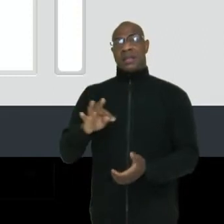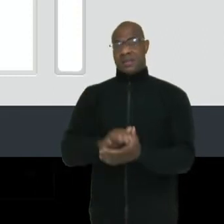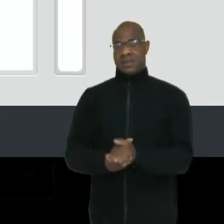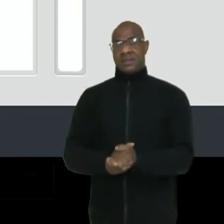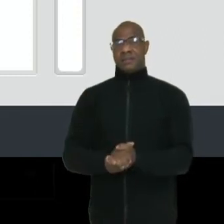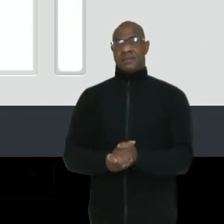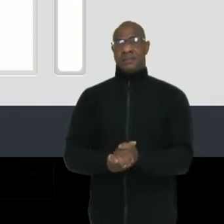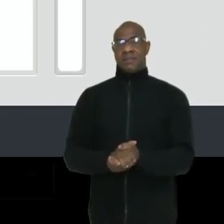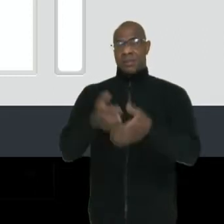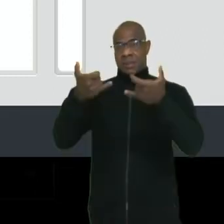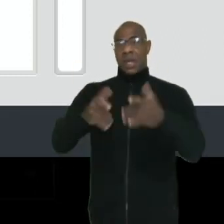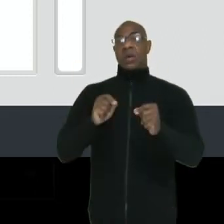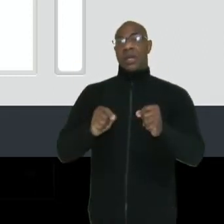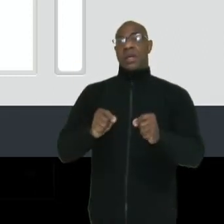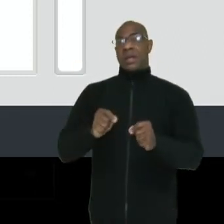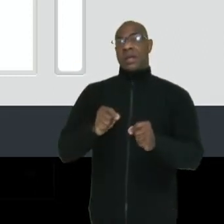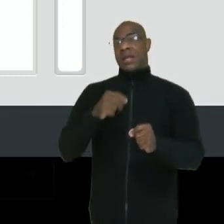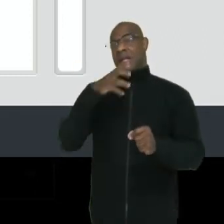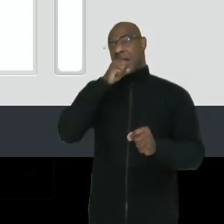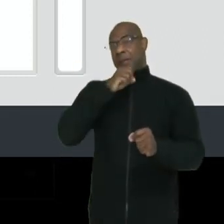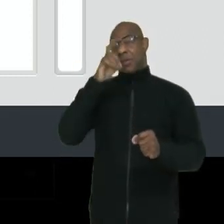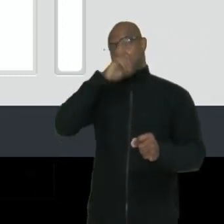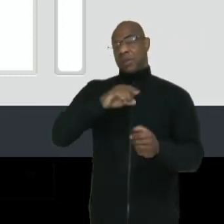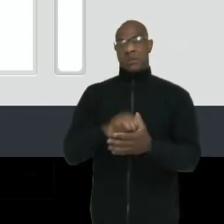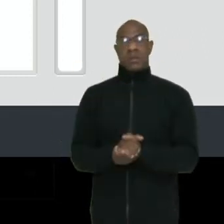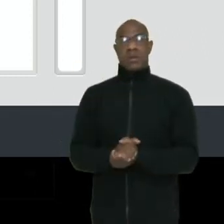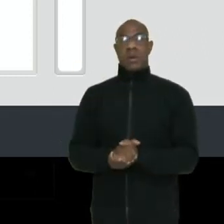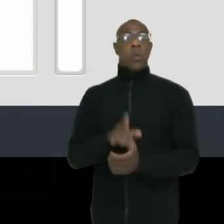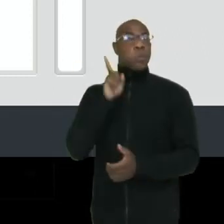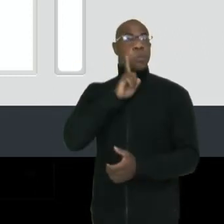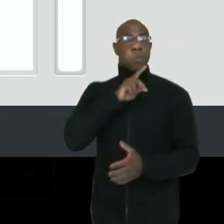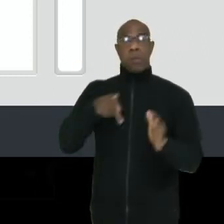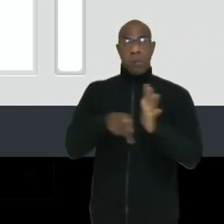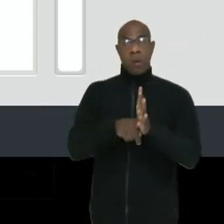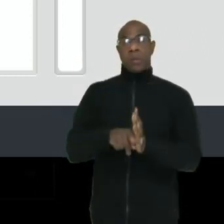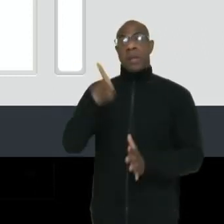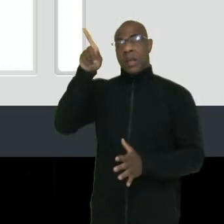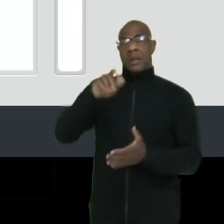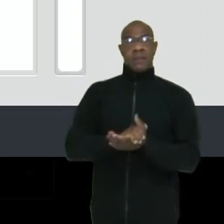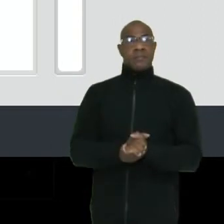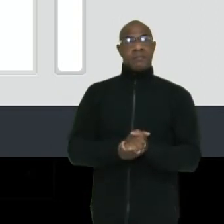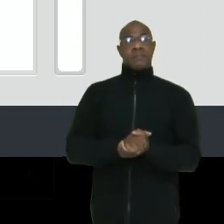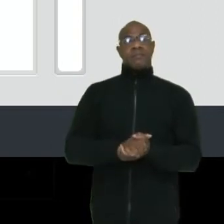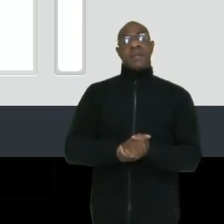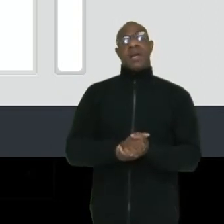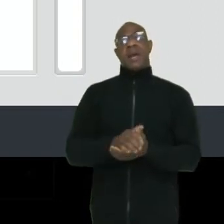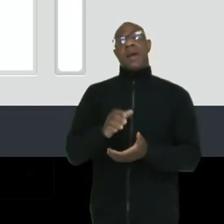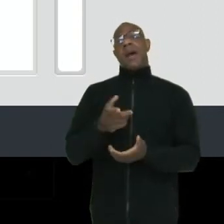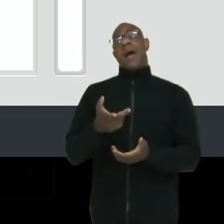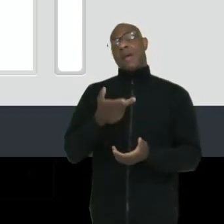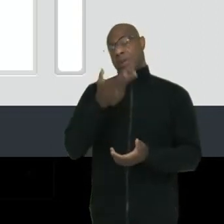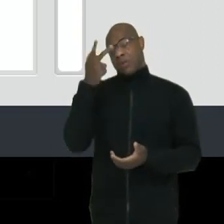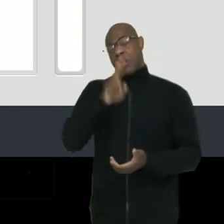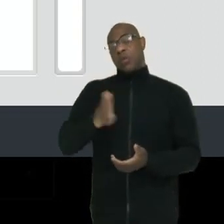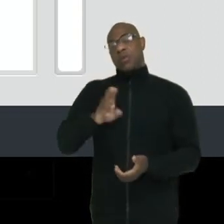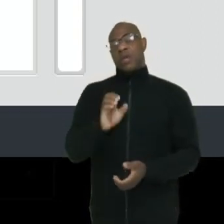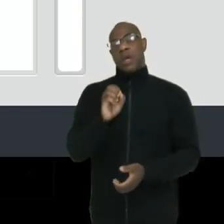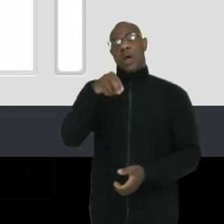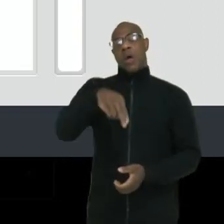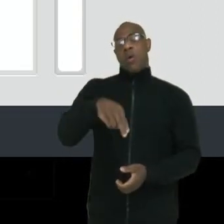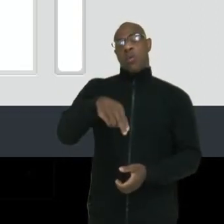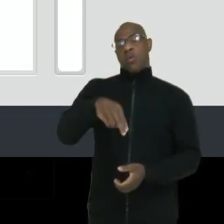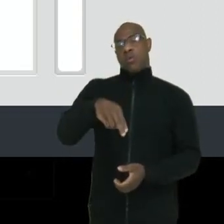sobre o final de semana. Em inglês americano, as pessoas usam a preposição on e o the weekend, ou então on